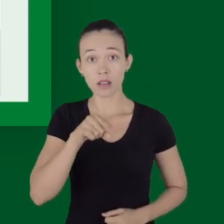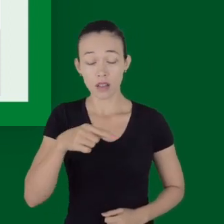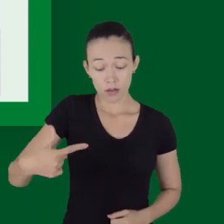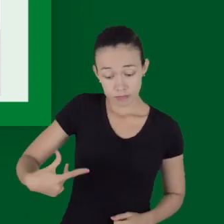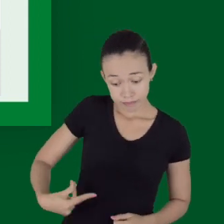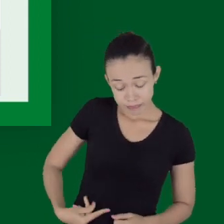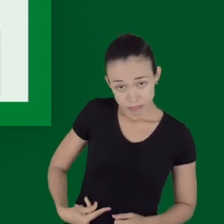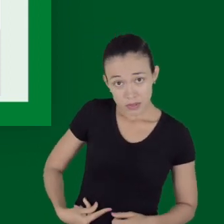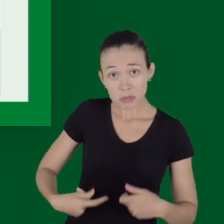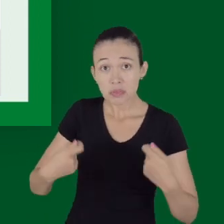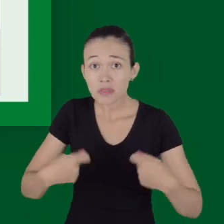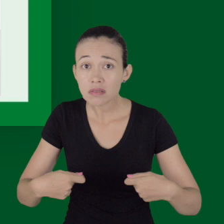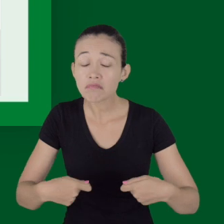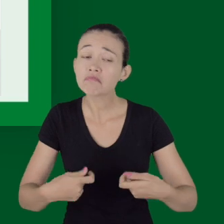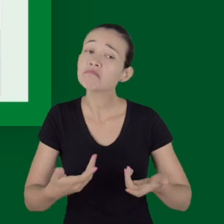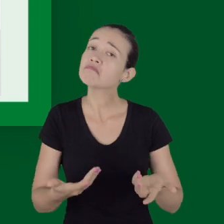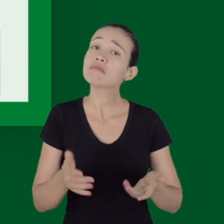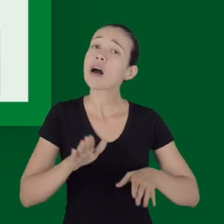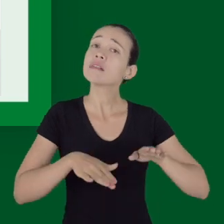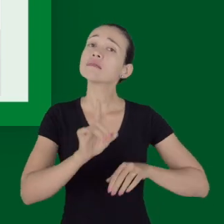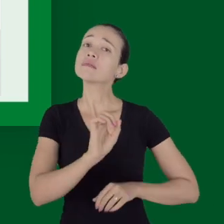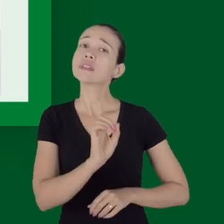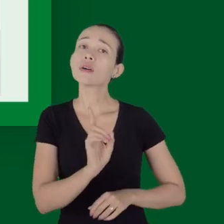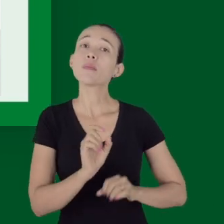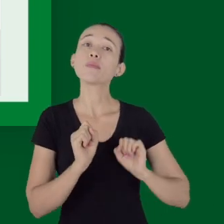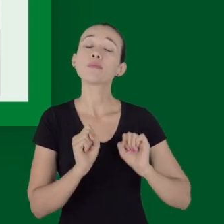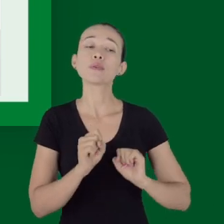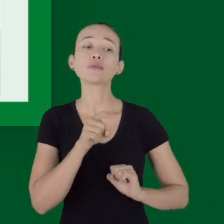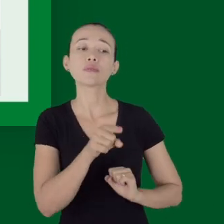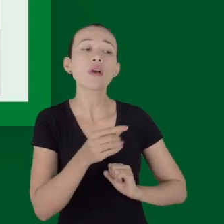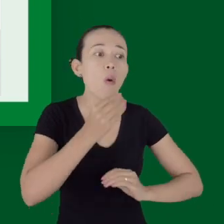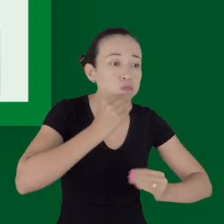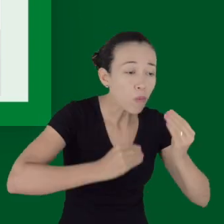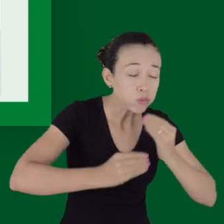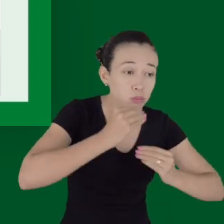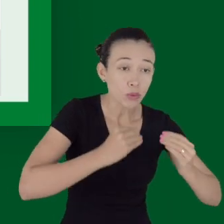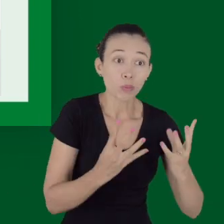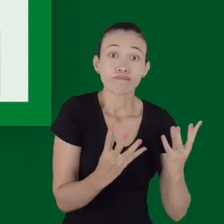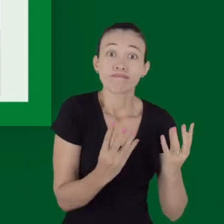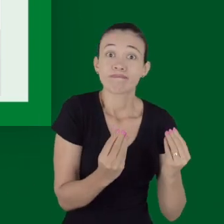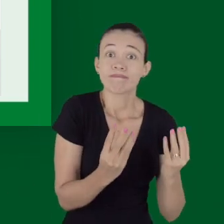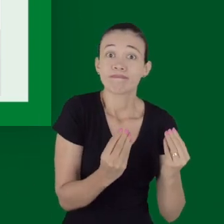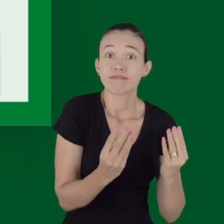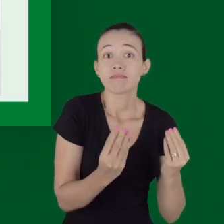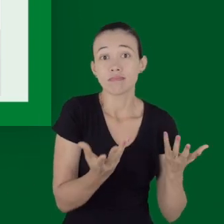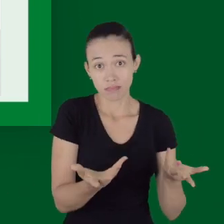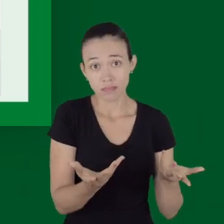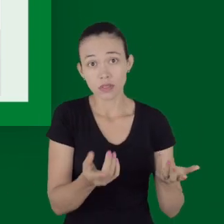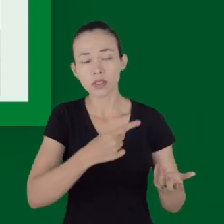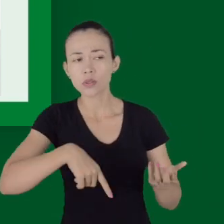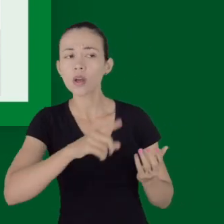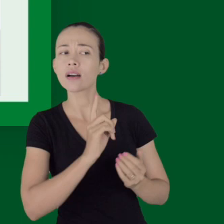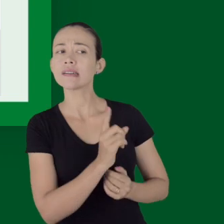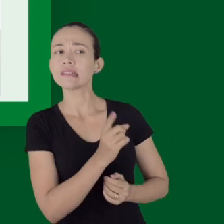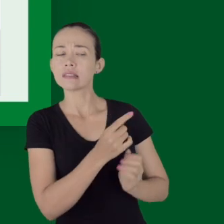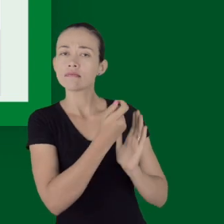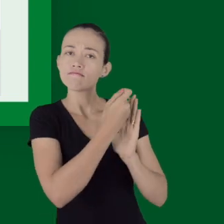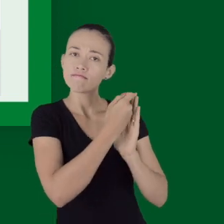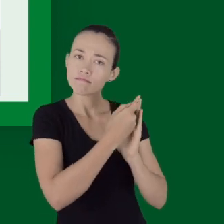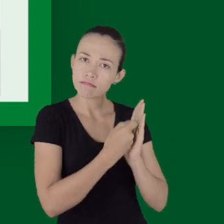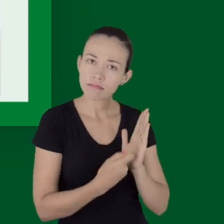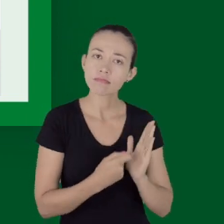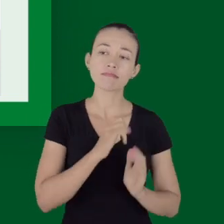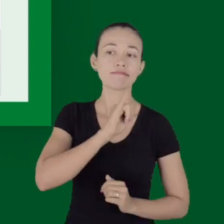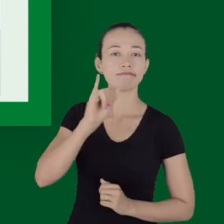sempre vai precisar de uma aplicação de insulina, às vezes foi só algum abuso alimentar,